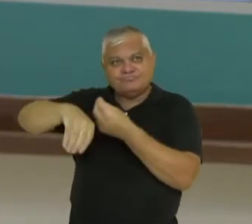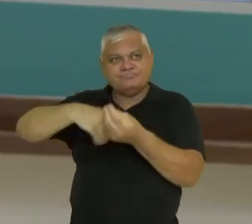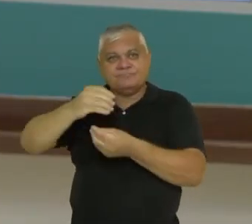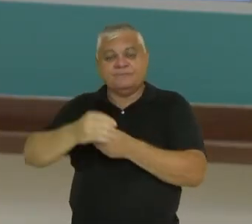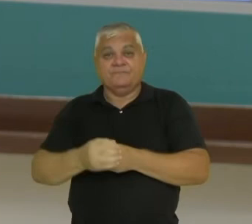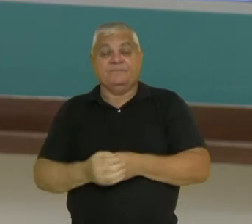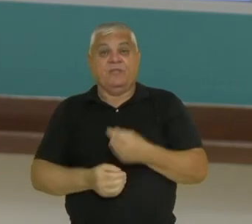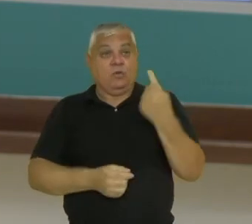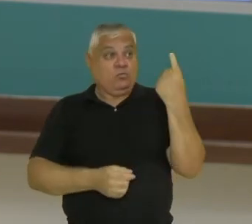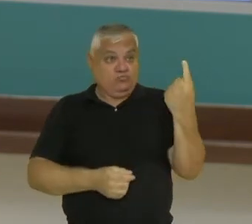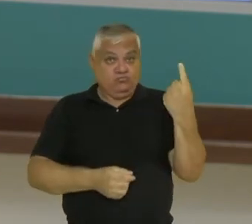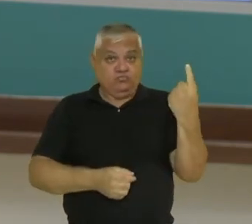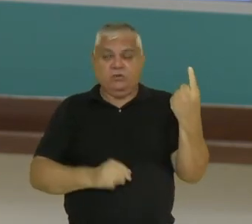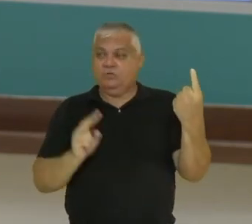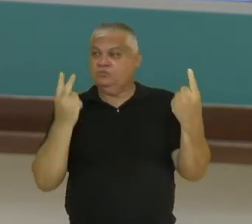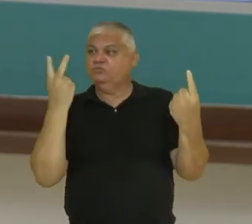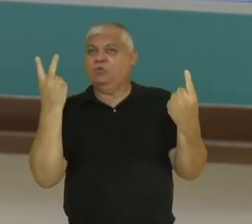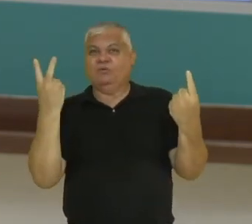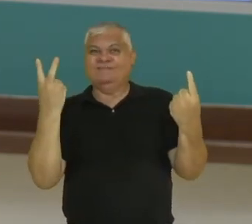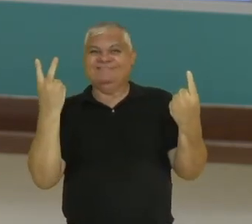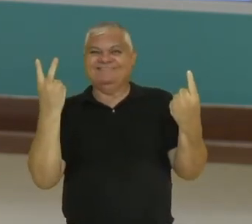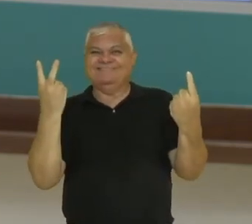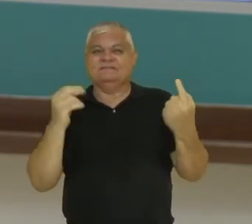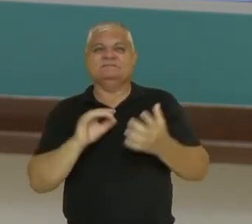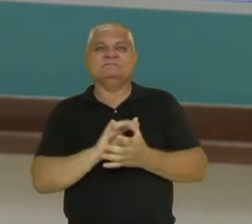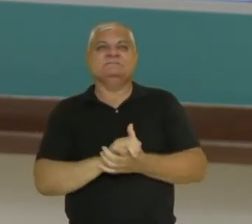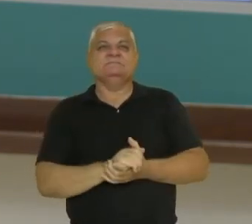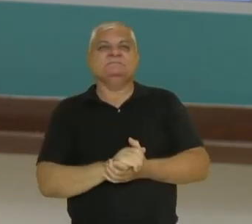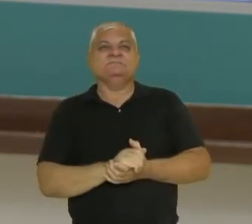um reagente e dois produtos.